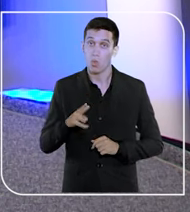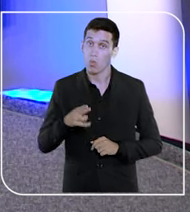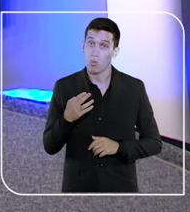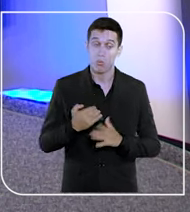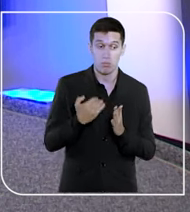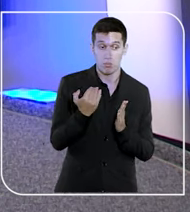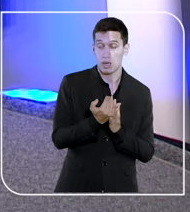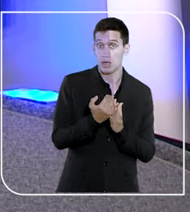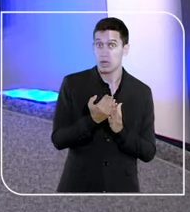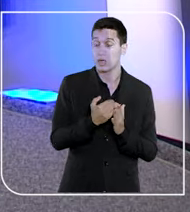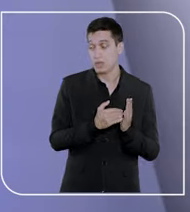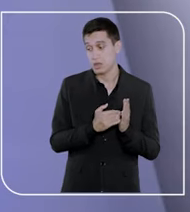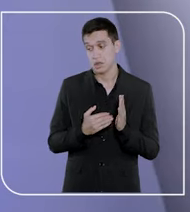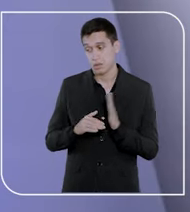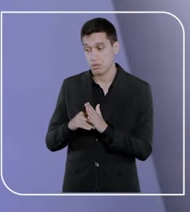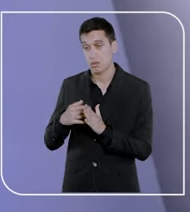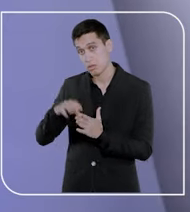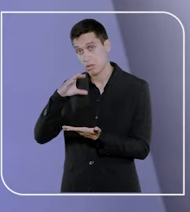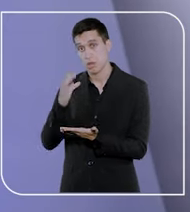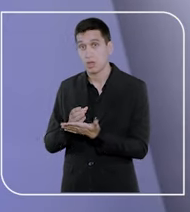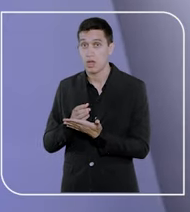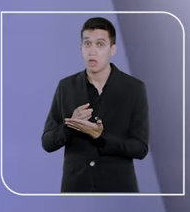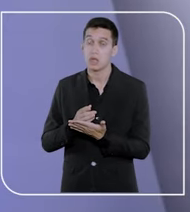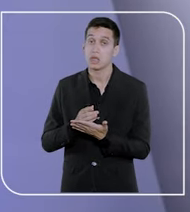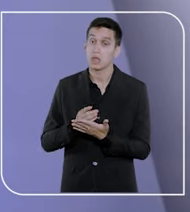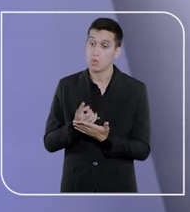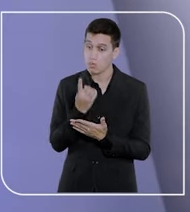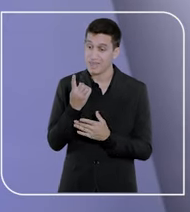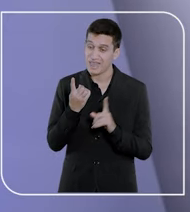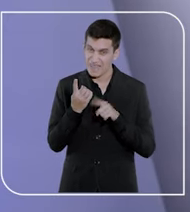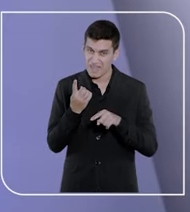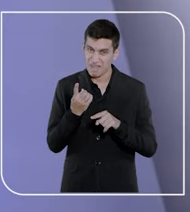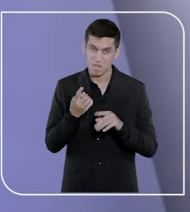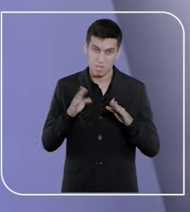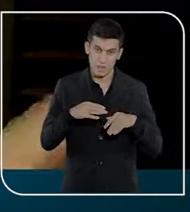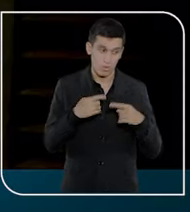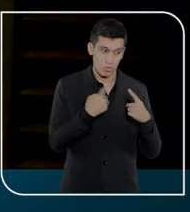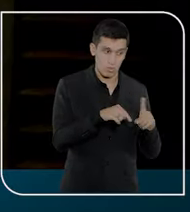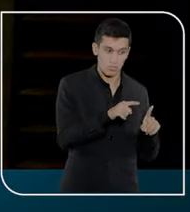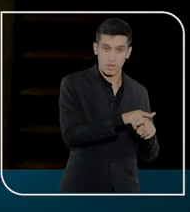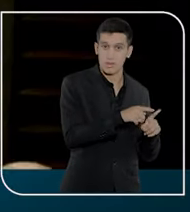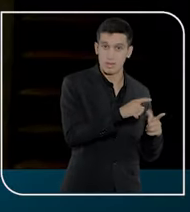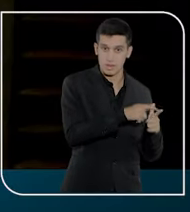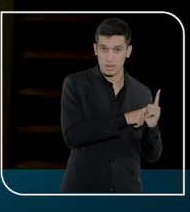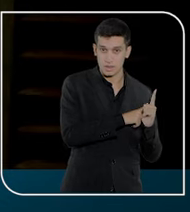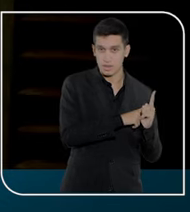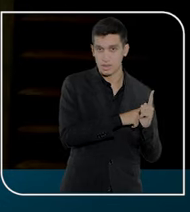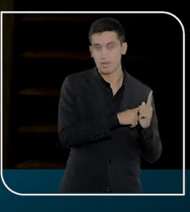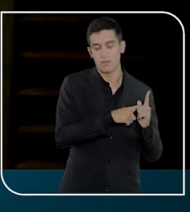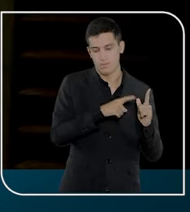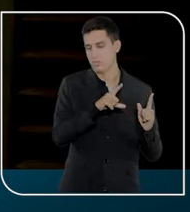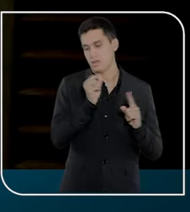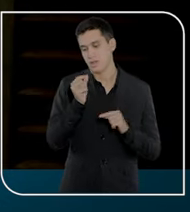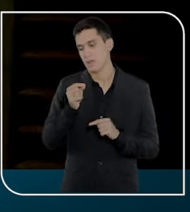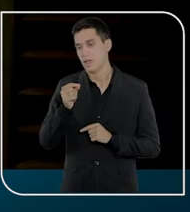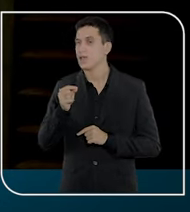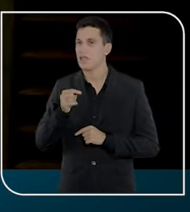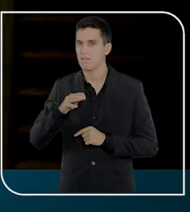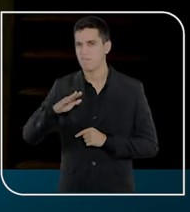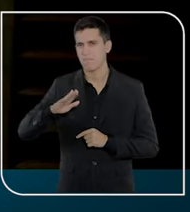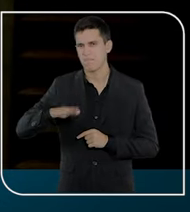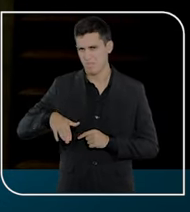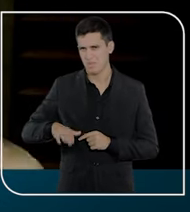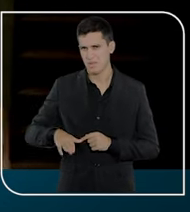o credor, e uma delas é menos onerosa para o devedor, aí eu vou escolher essa que é menos onerosa.